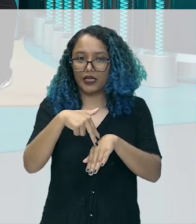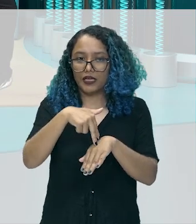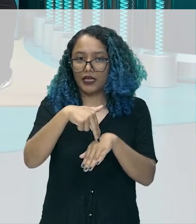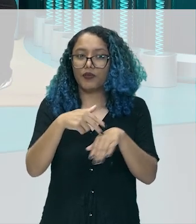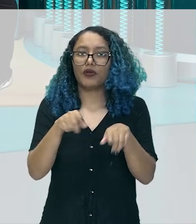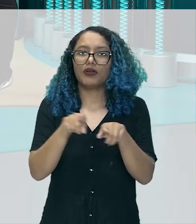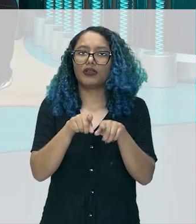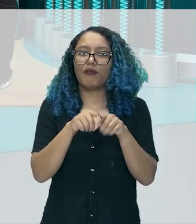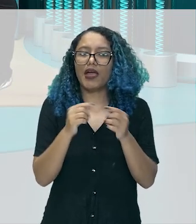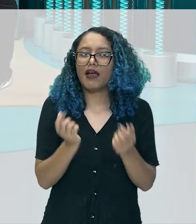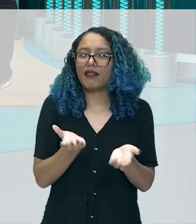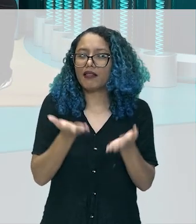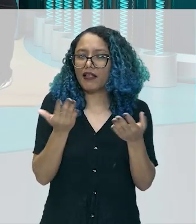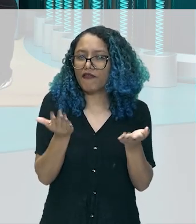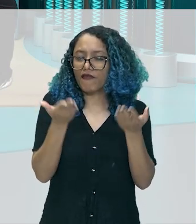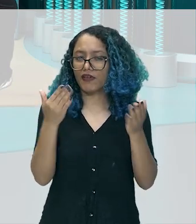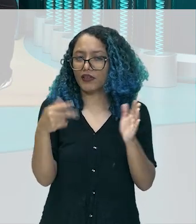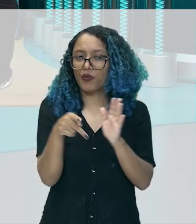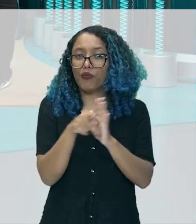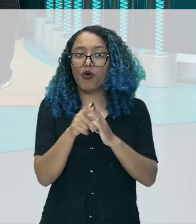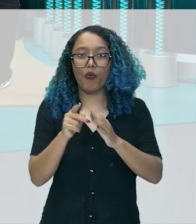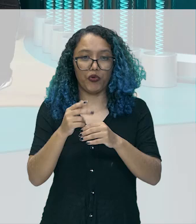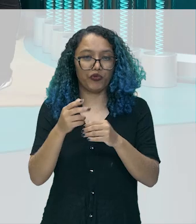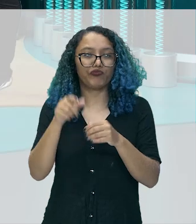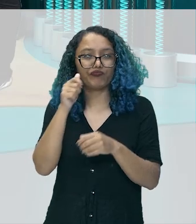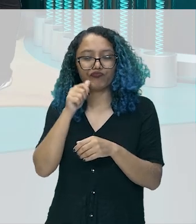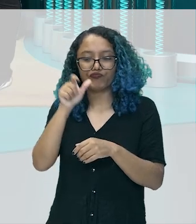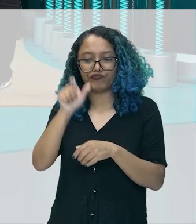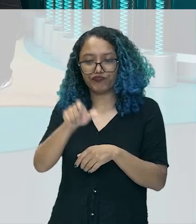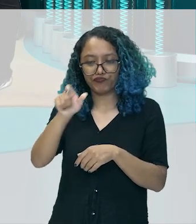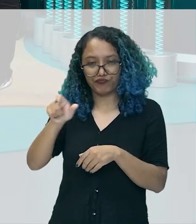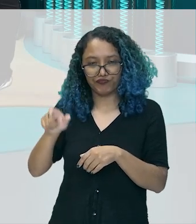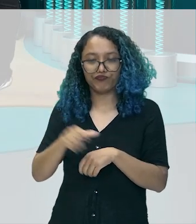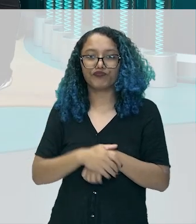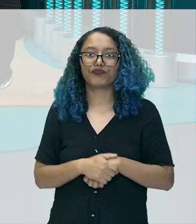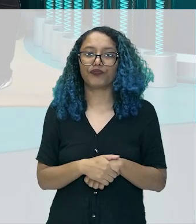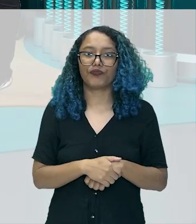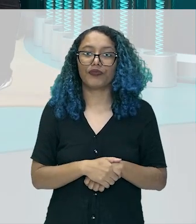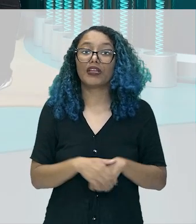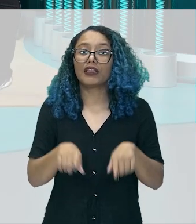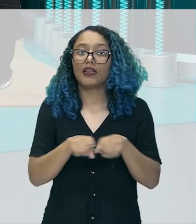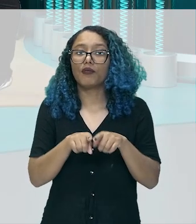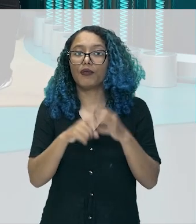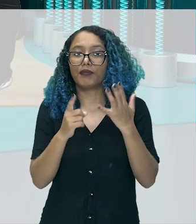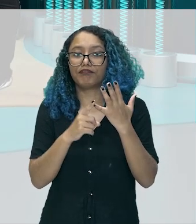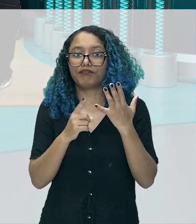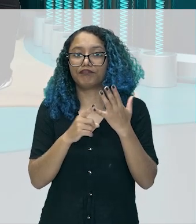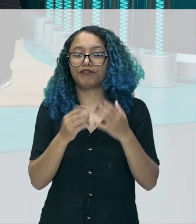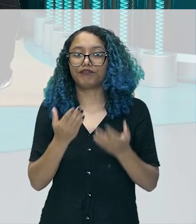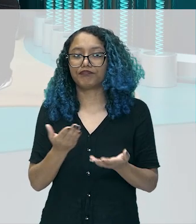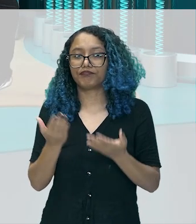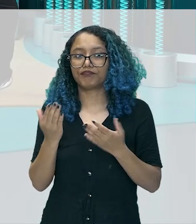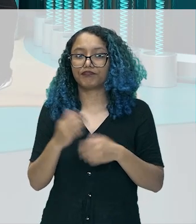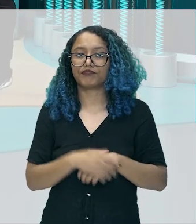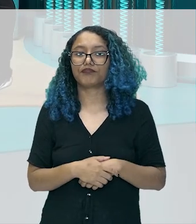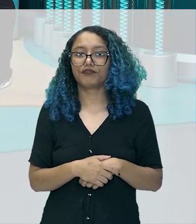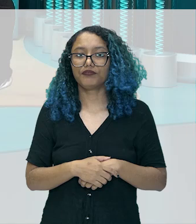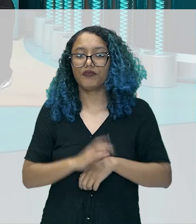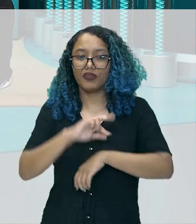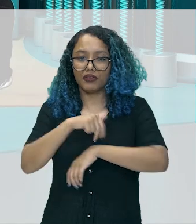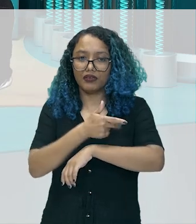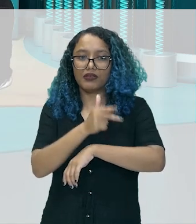saber que tem alguma coisa relacionada a ritmo, né? Bom, esse tipo de ginástica é mais destinado